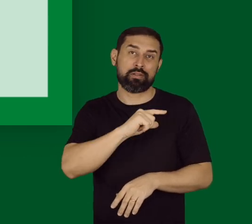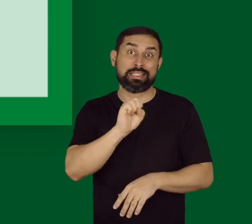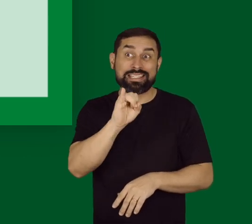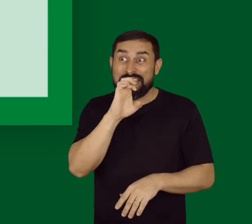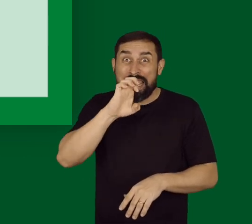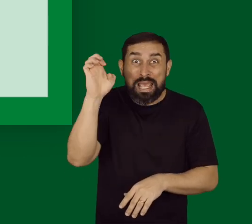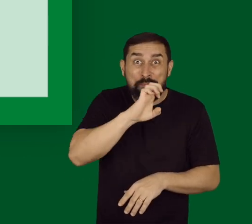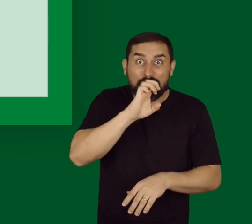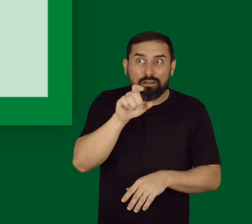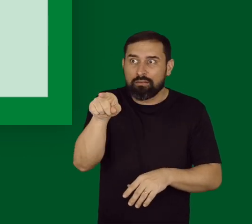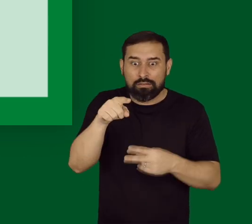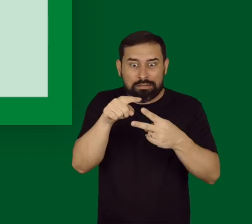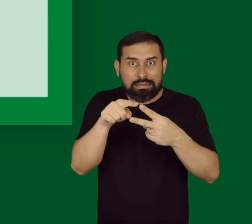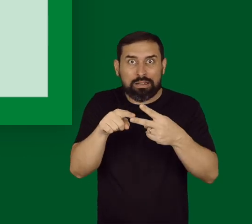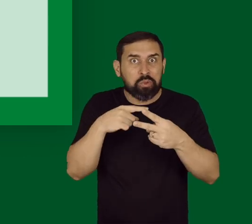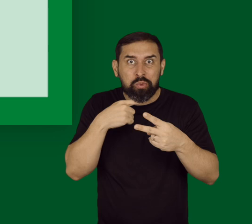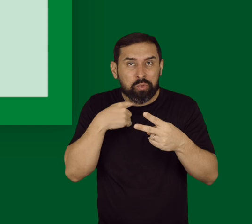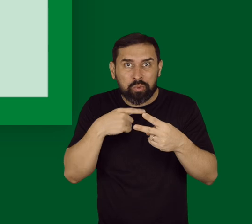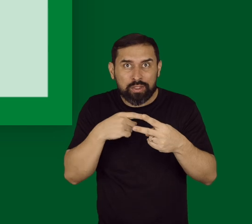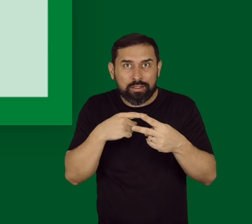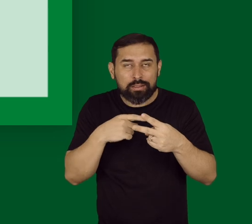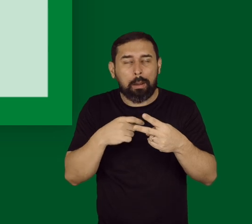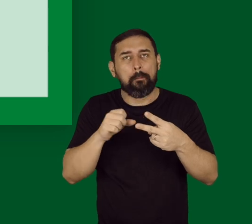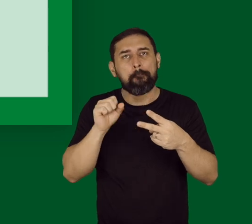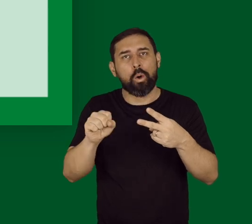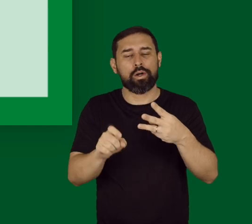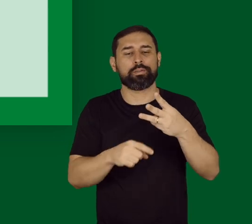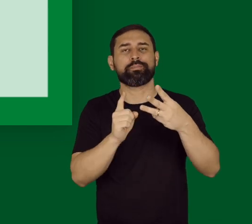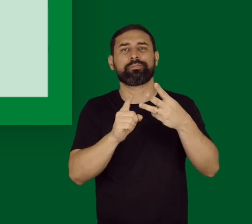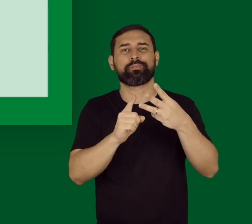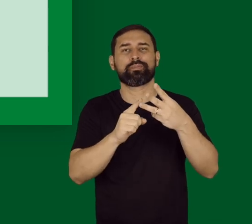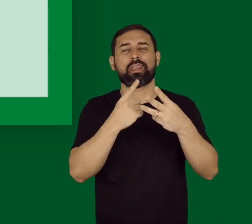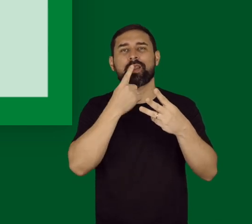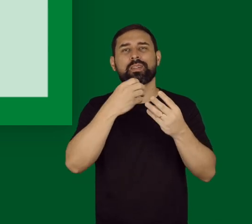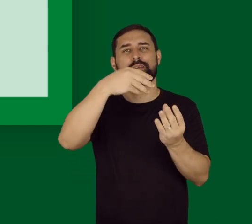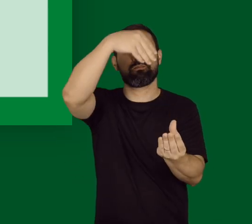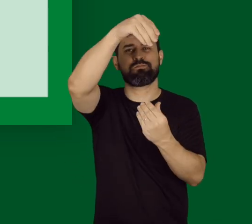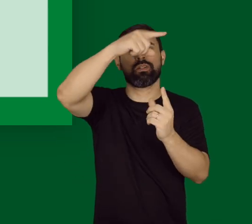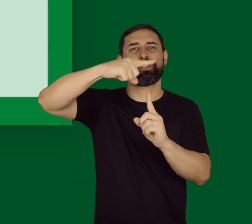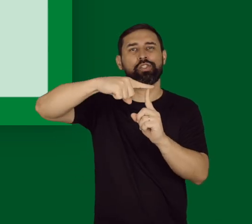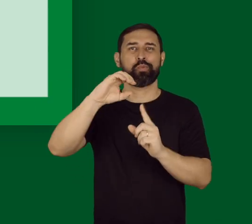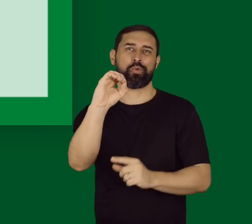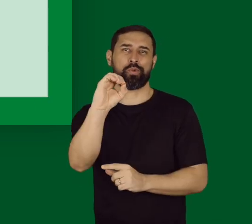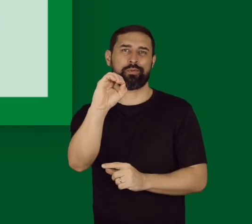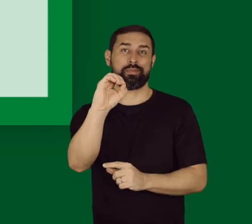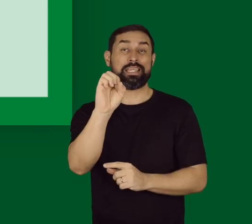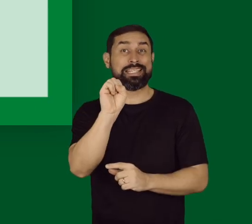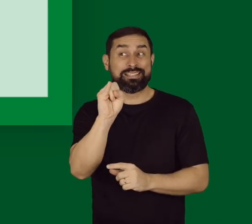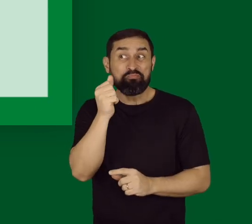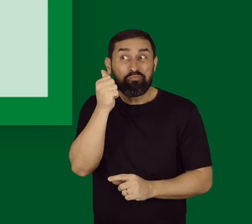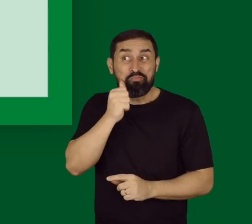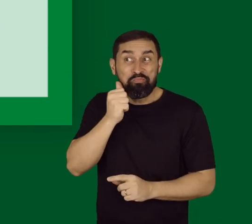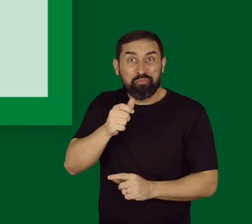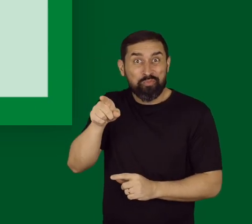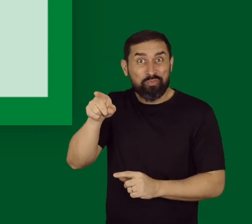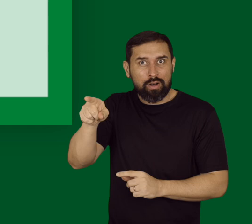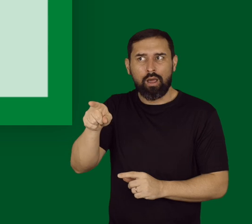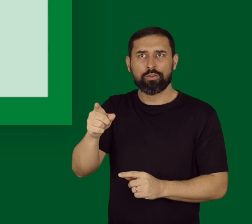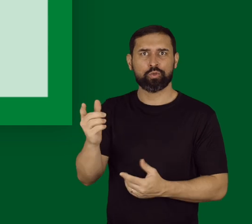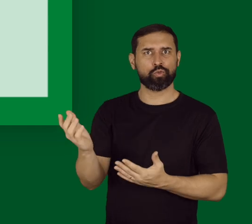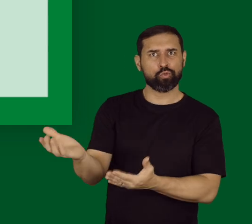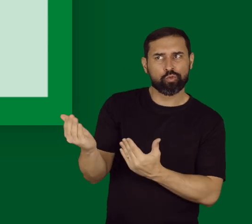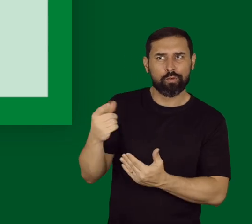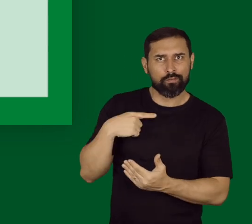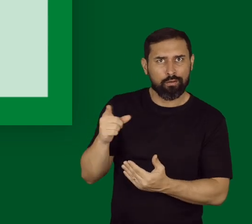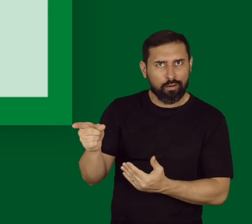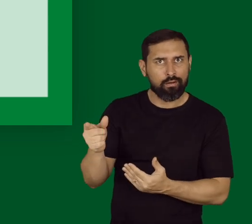conseguir. Então, numa emergência, numa situação que você não tem esses outros 2 tipos de sangue, você vai usar hemácias tipo